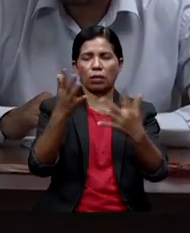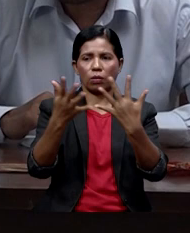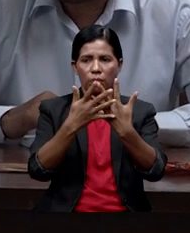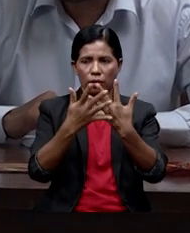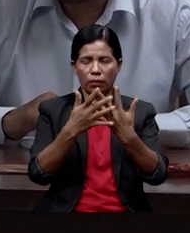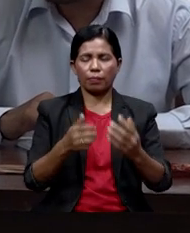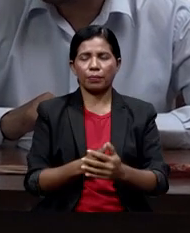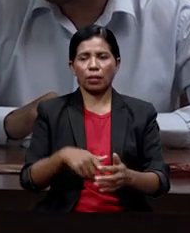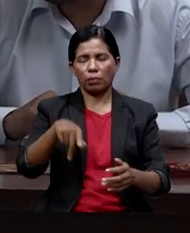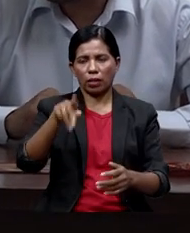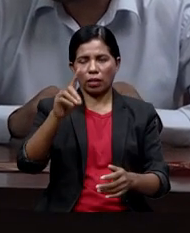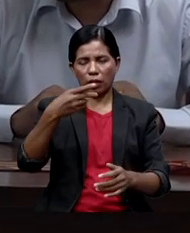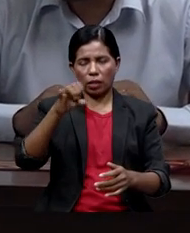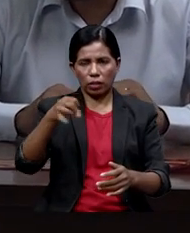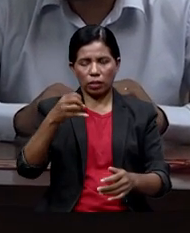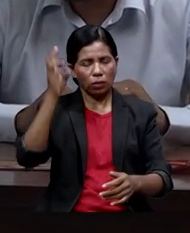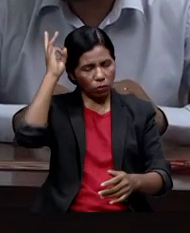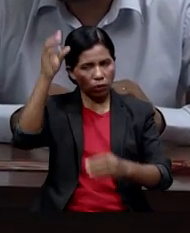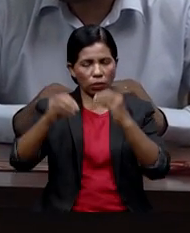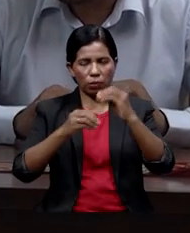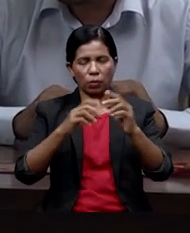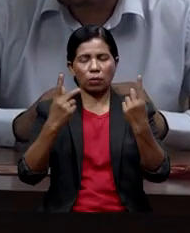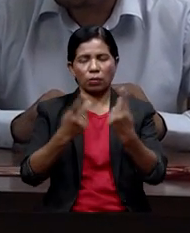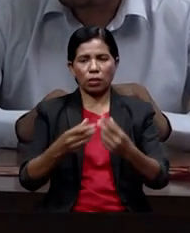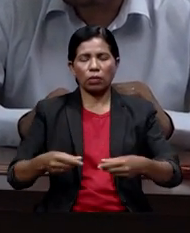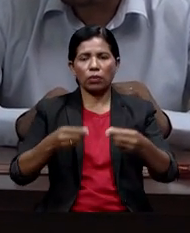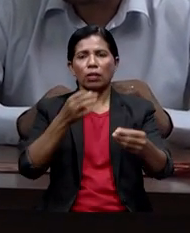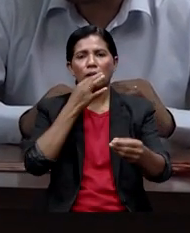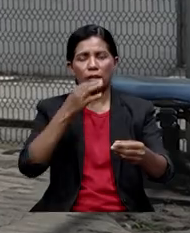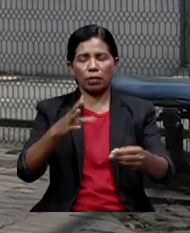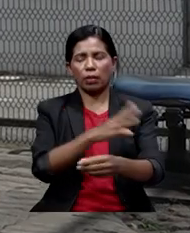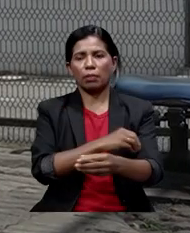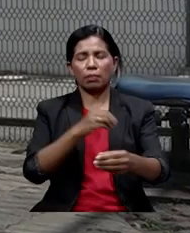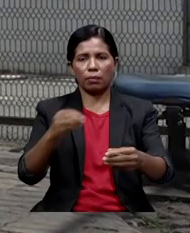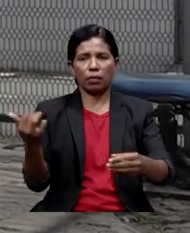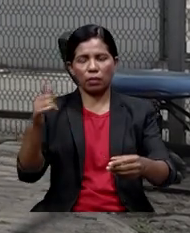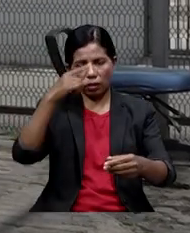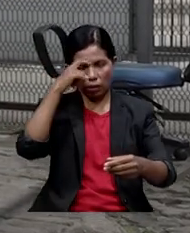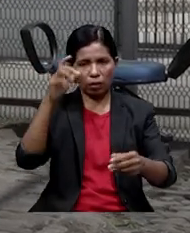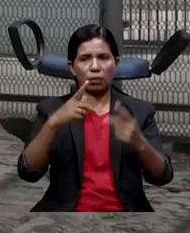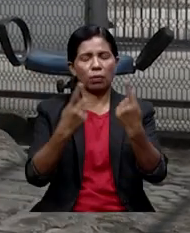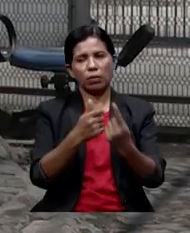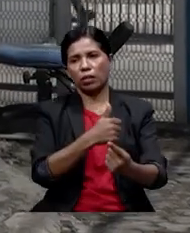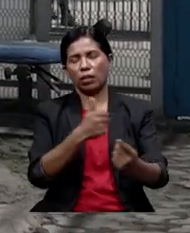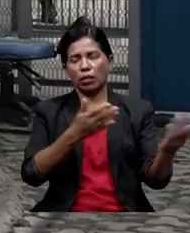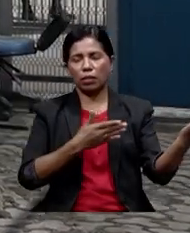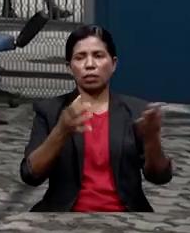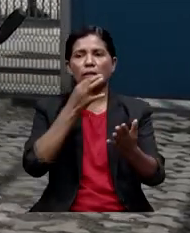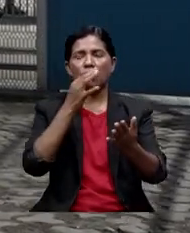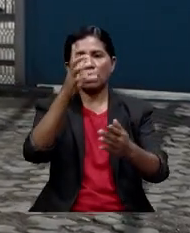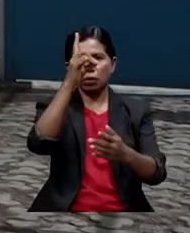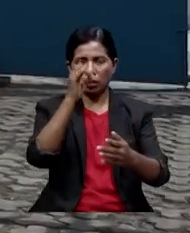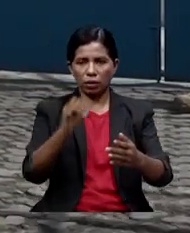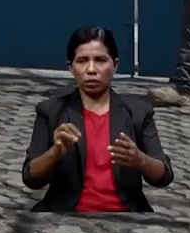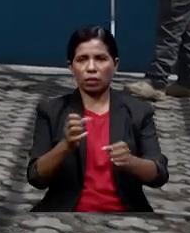né, PDH-Zemos preocupa com a companhia fornecimento Rahan para prisioneiro Sira, também a companhia Balo Lori Rahan Rosidili,